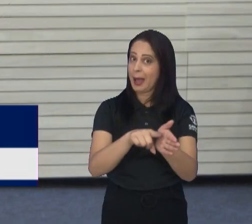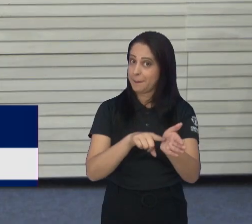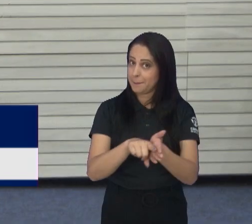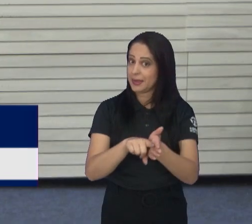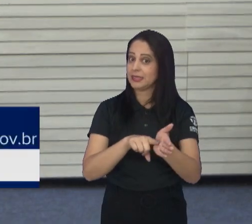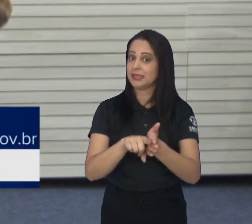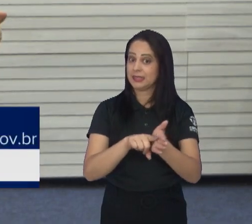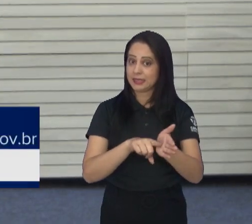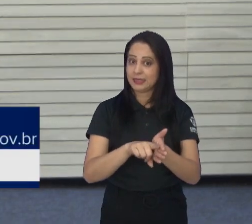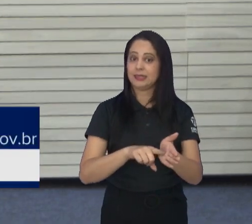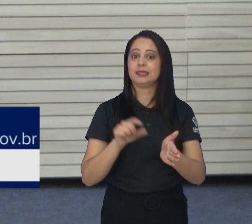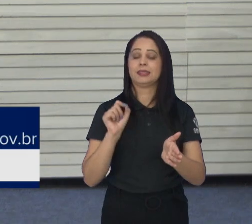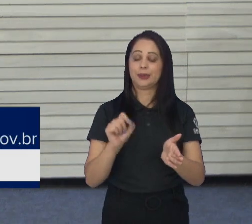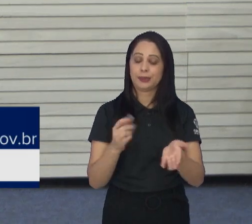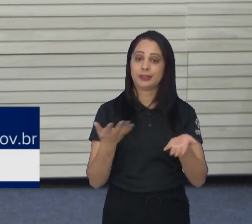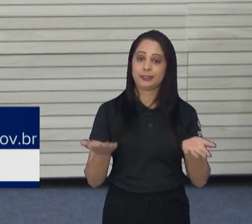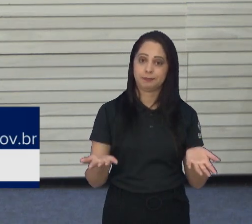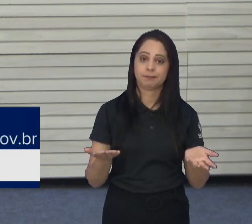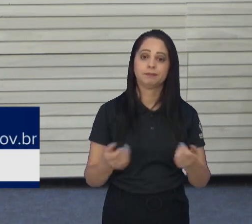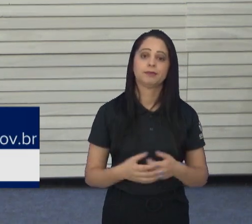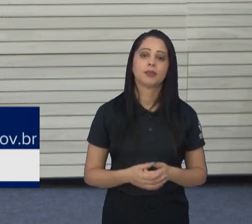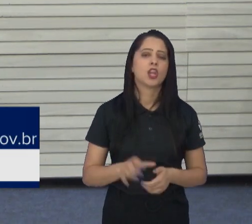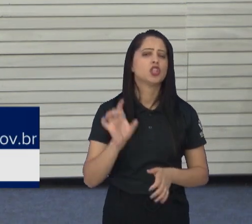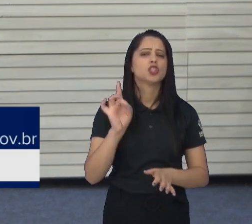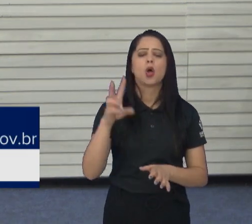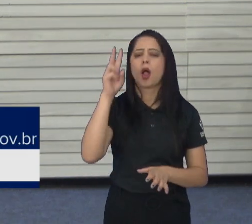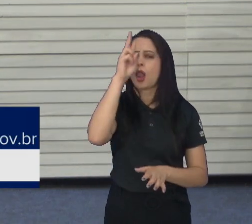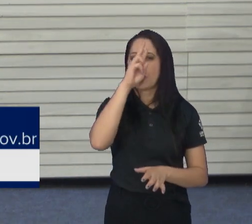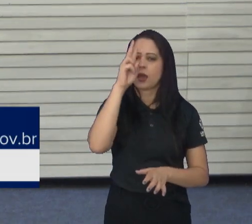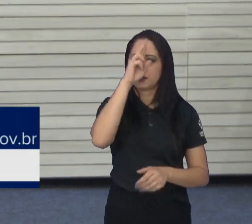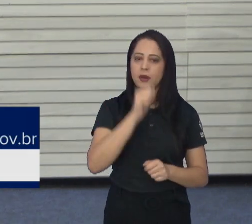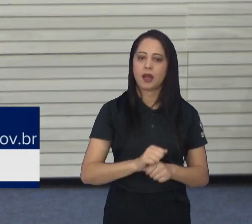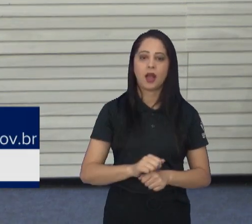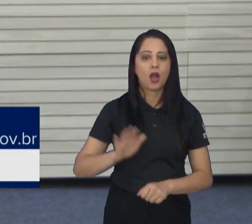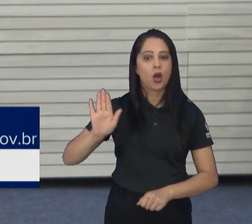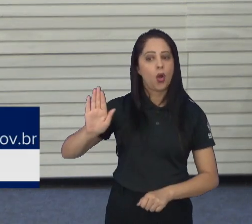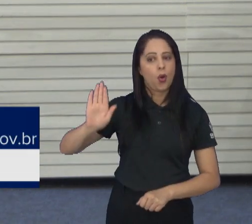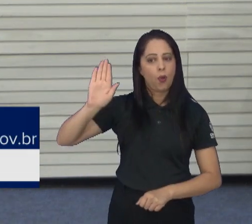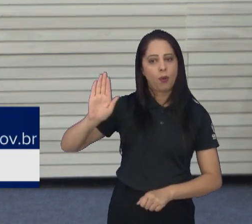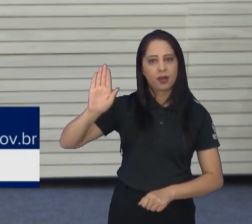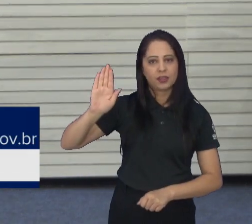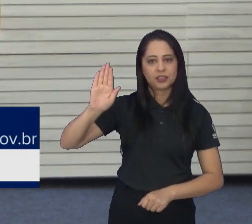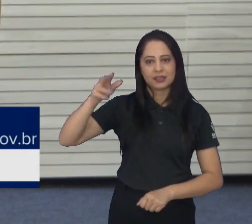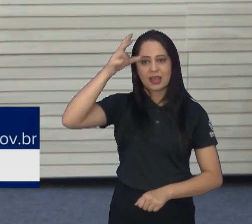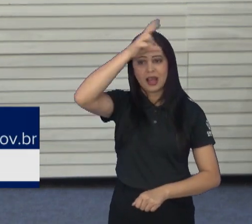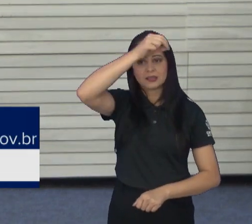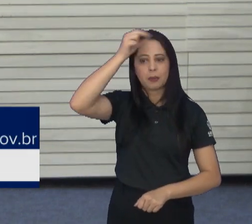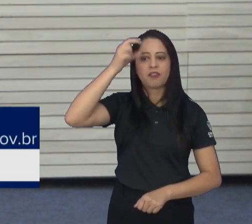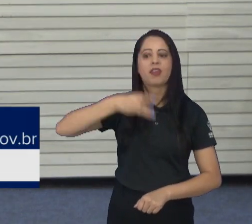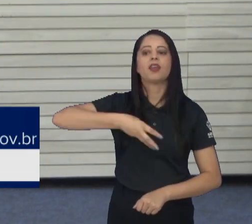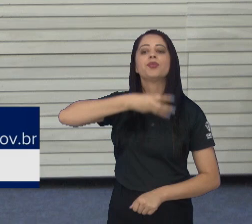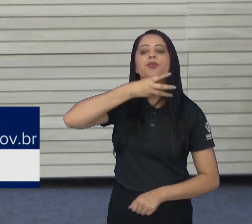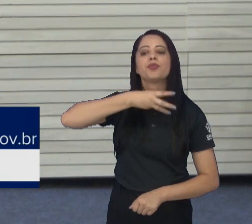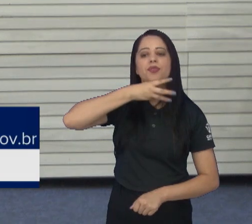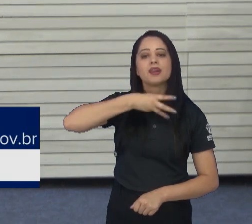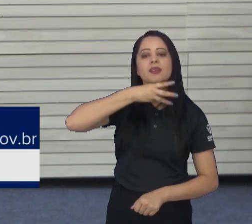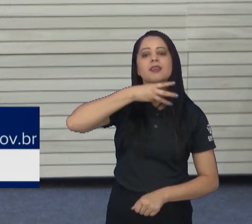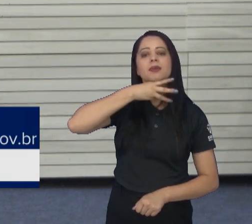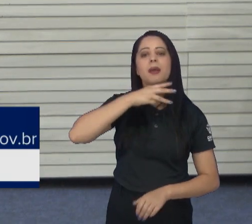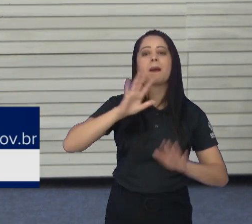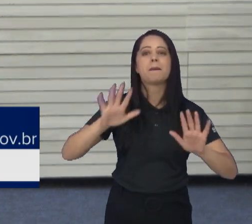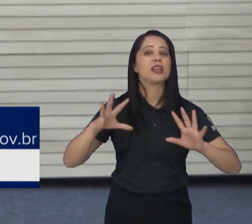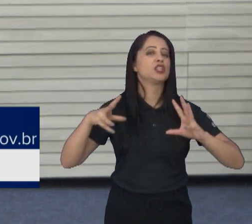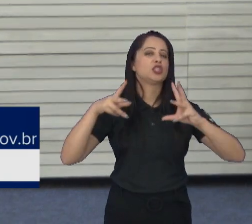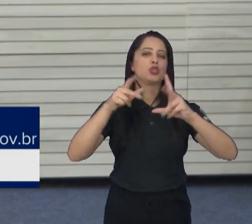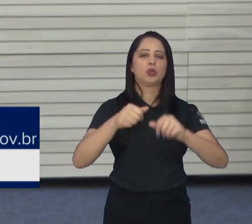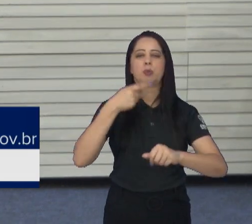cidade, infelizmente. É só lembrar que o nosso candidato a prefeito é o Wagner Balieiro, mas está aqui, está todo mundo aqui falando